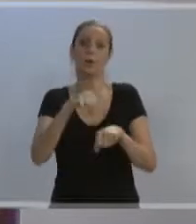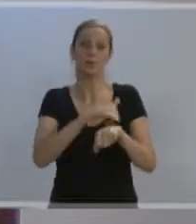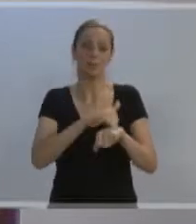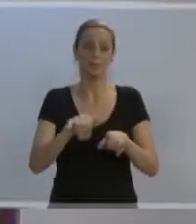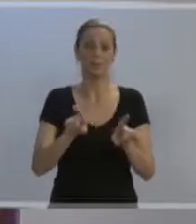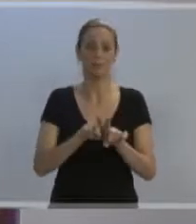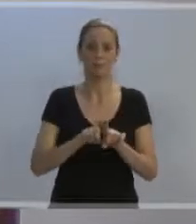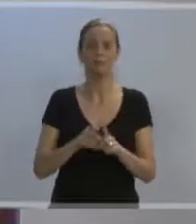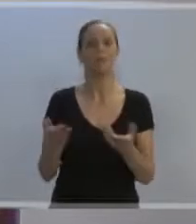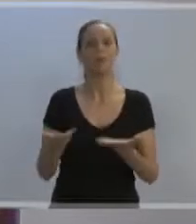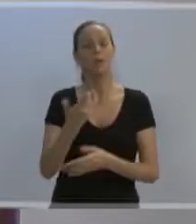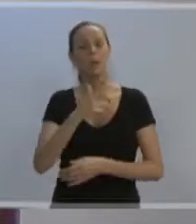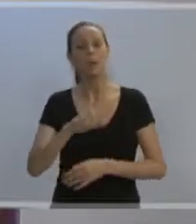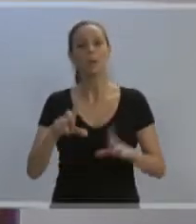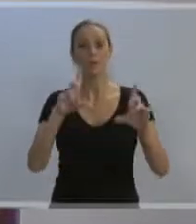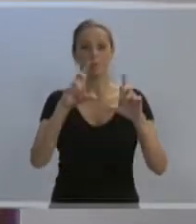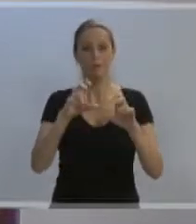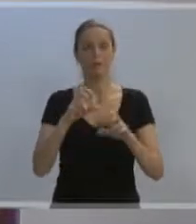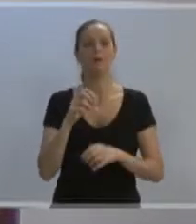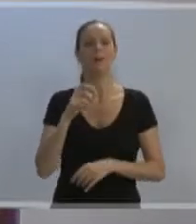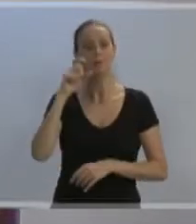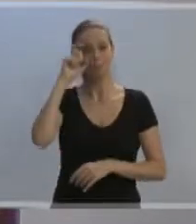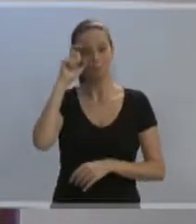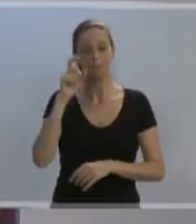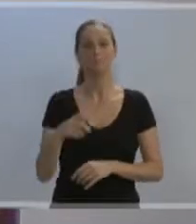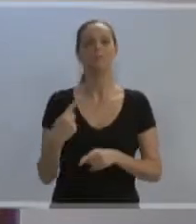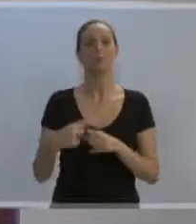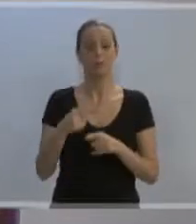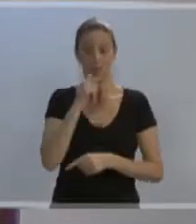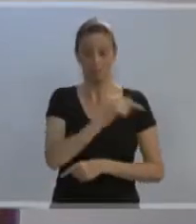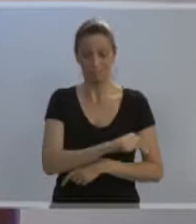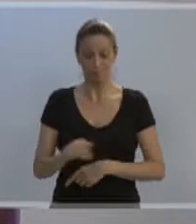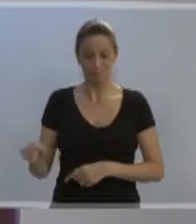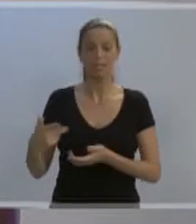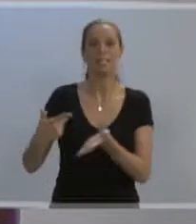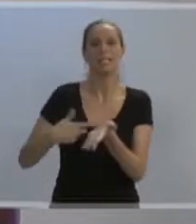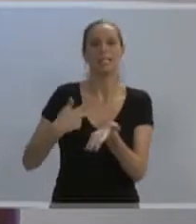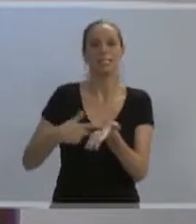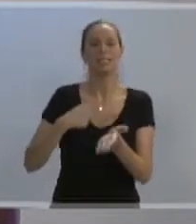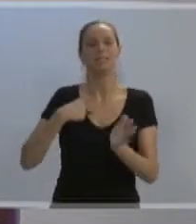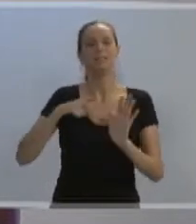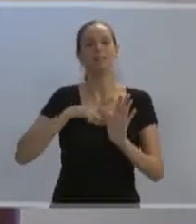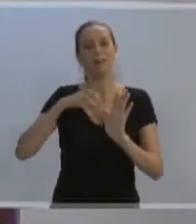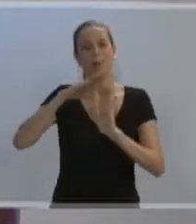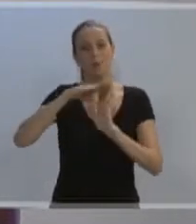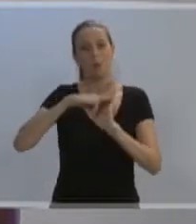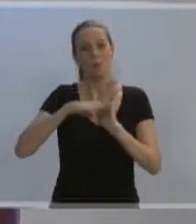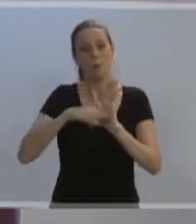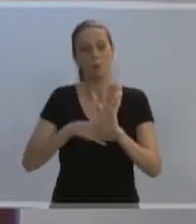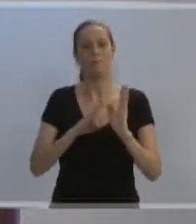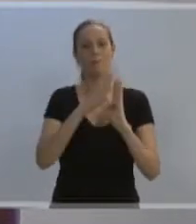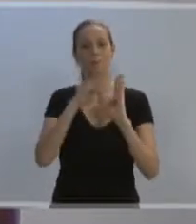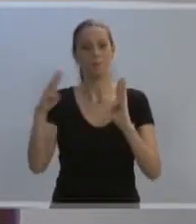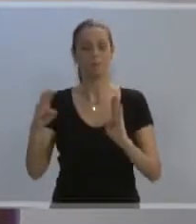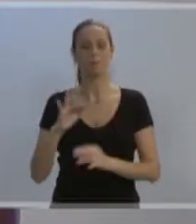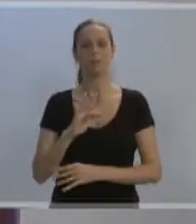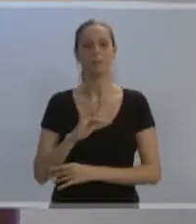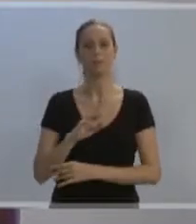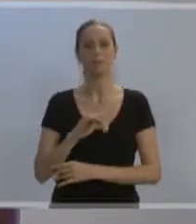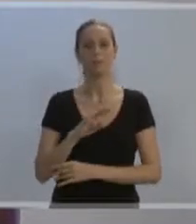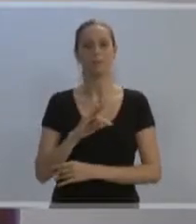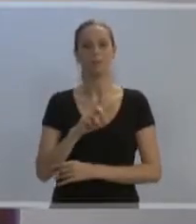Ari, de colocar também, essa semana nós estamos tendo a Semana do Livro, tem toda uma programação que está acontecendo, a Biblioteca Fritz Miller